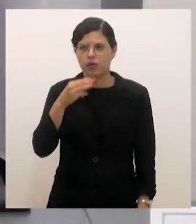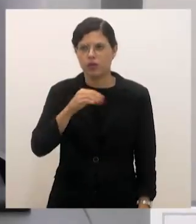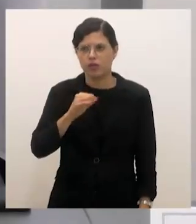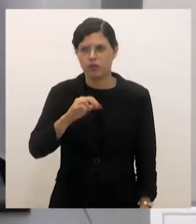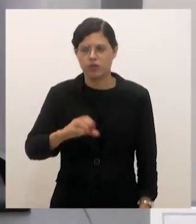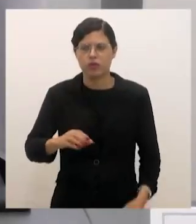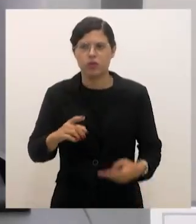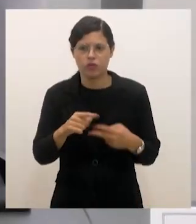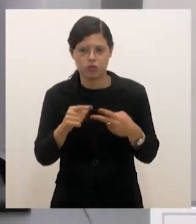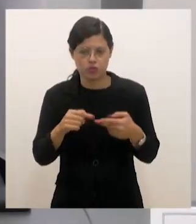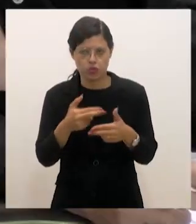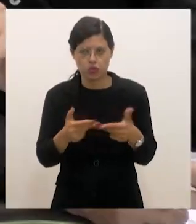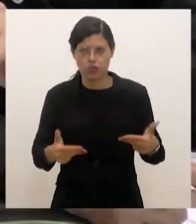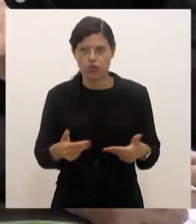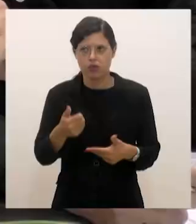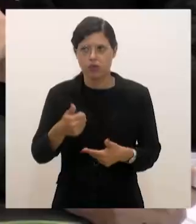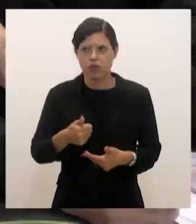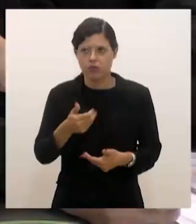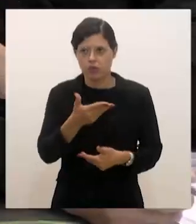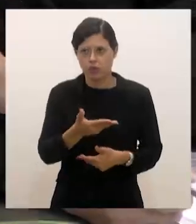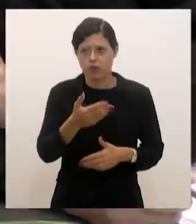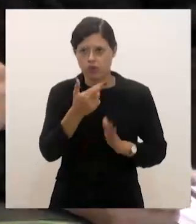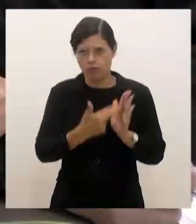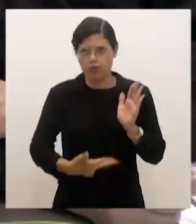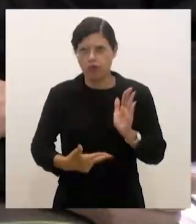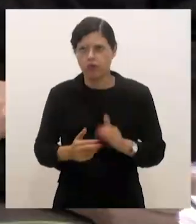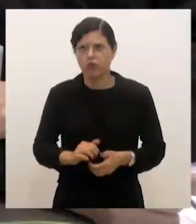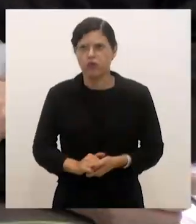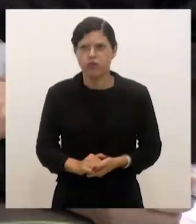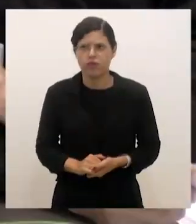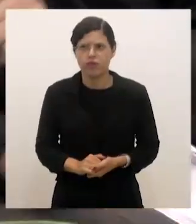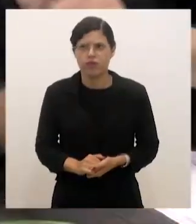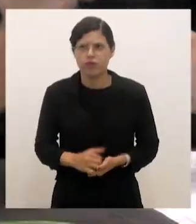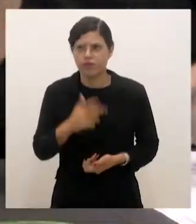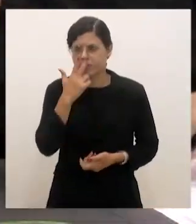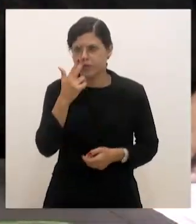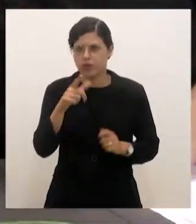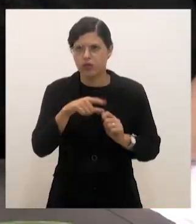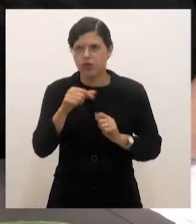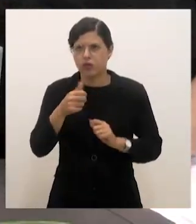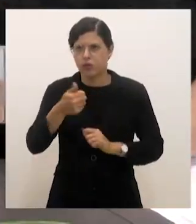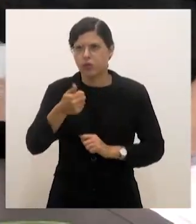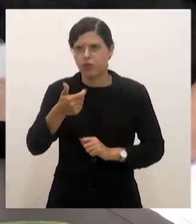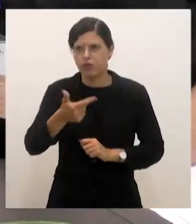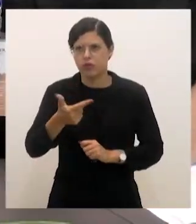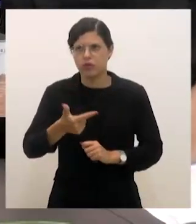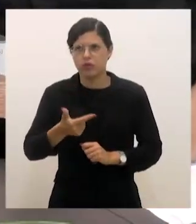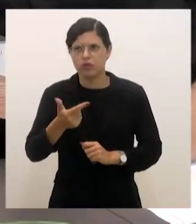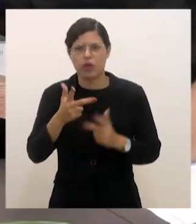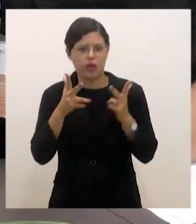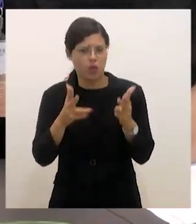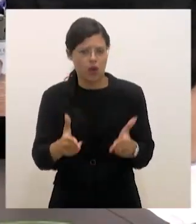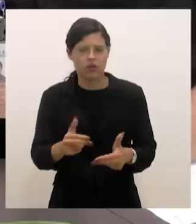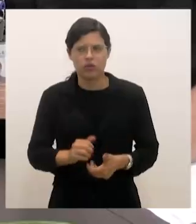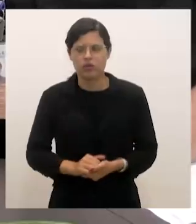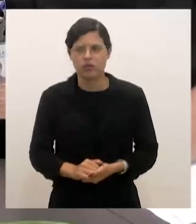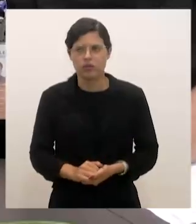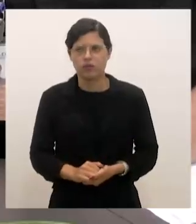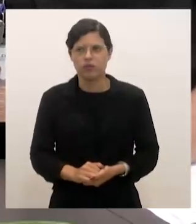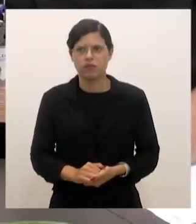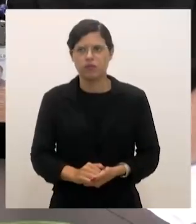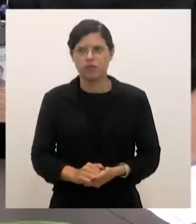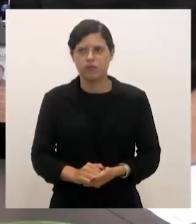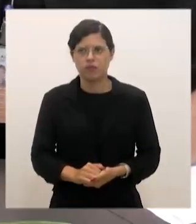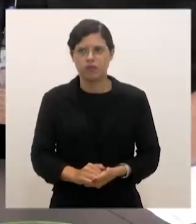Primeiro, deputado Knoploch foi o relator, né? Me dá a impressão que o artigo 1º e 2º são idênticos. Tem